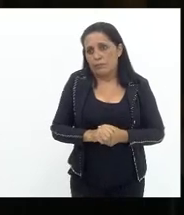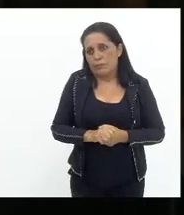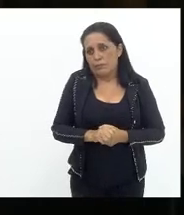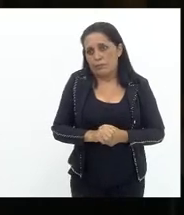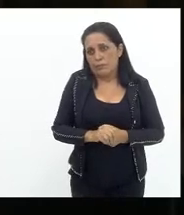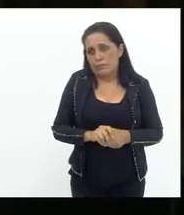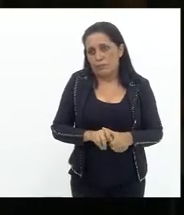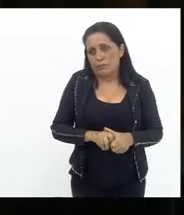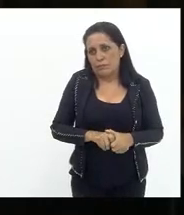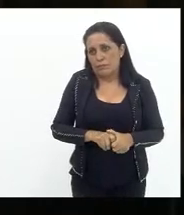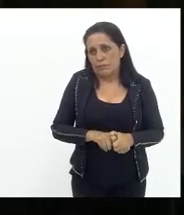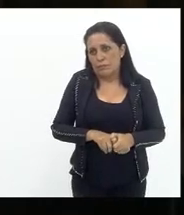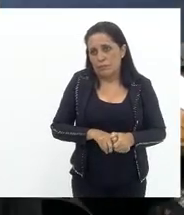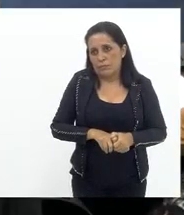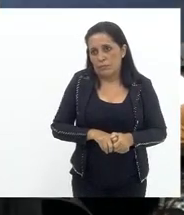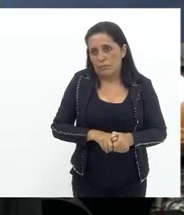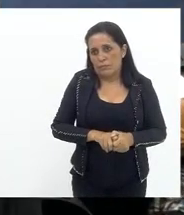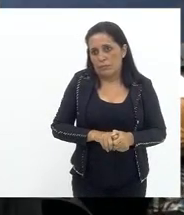Acho que tem o microfone ligado.